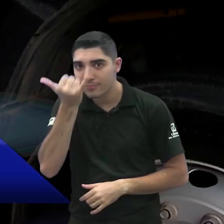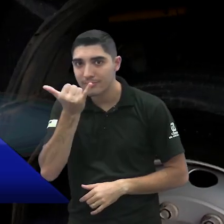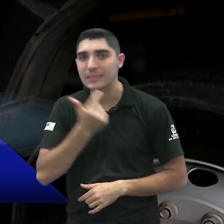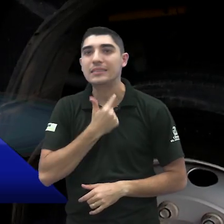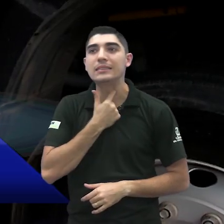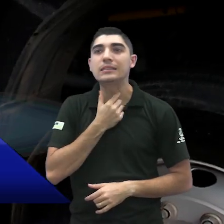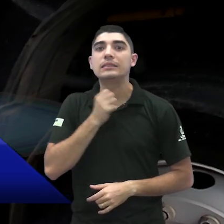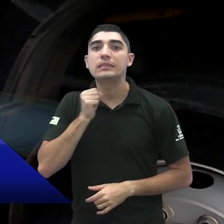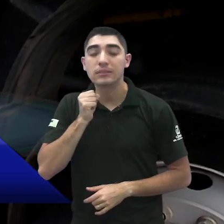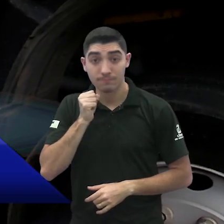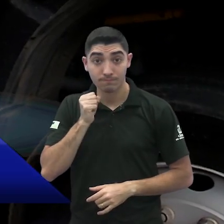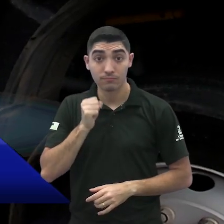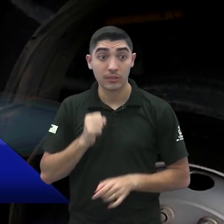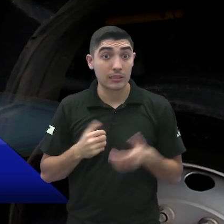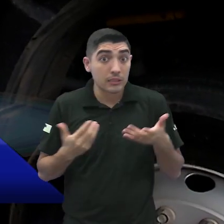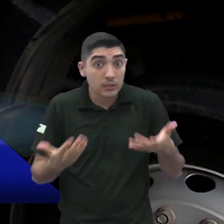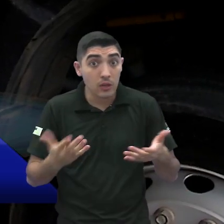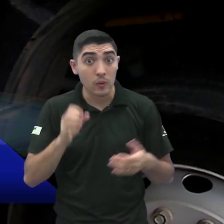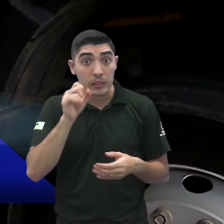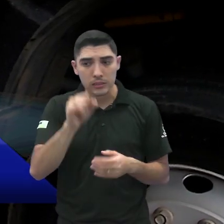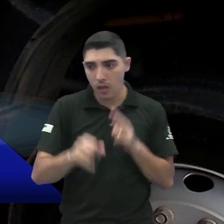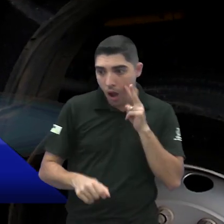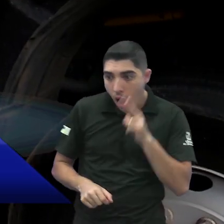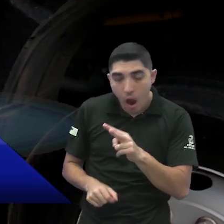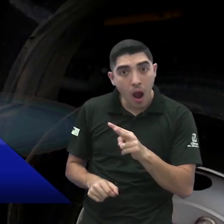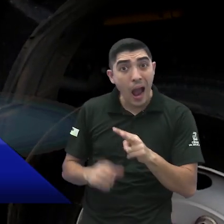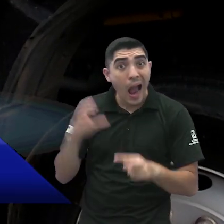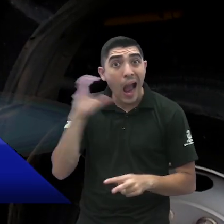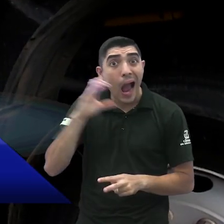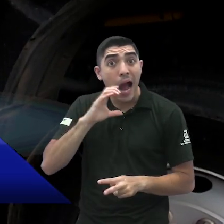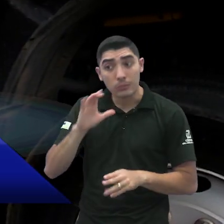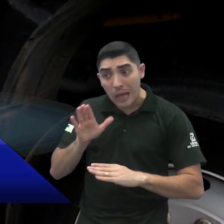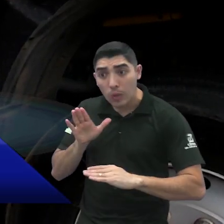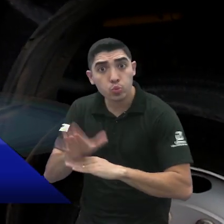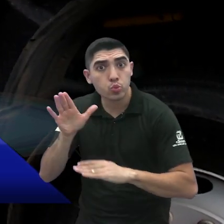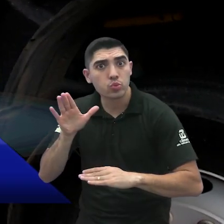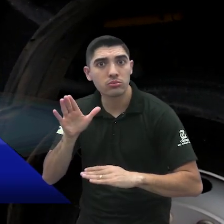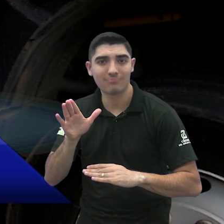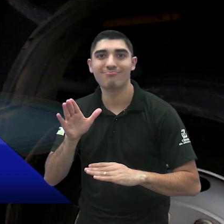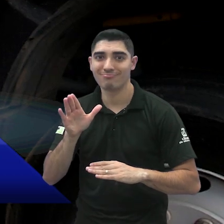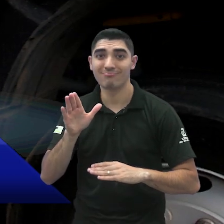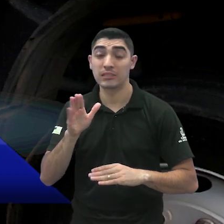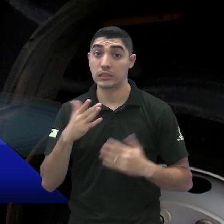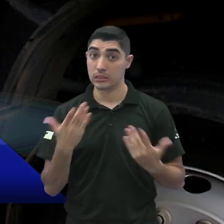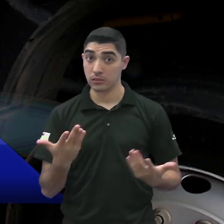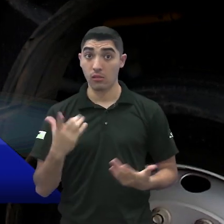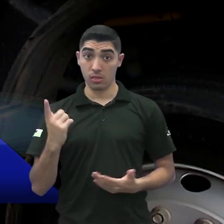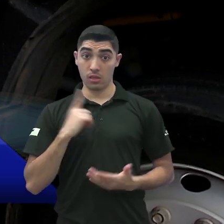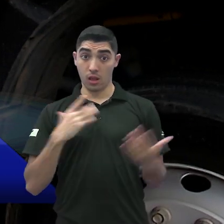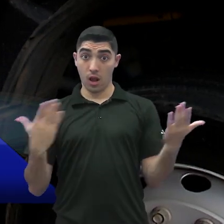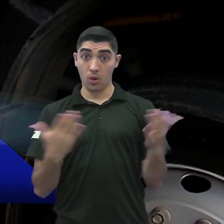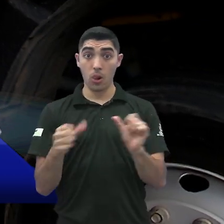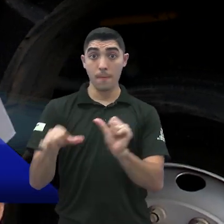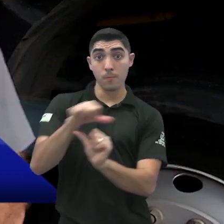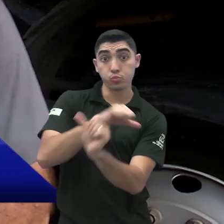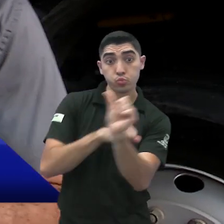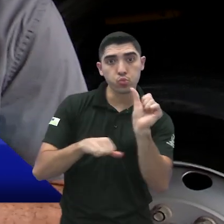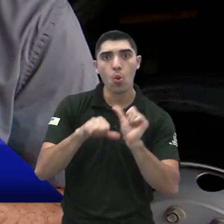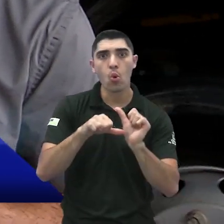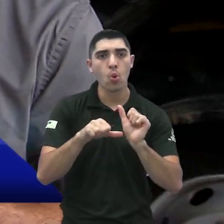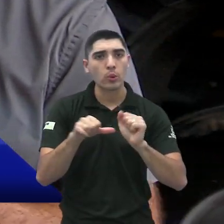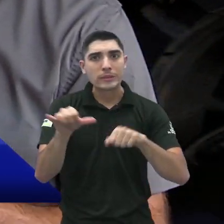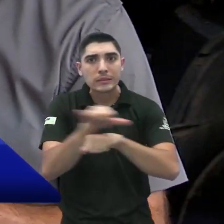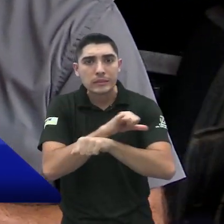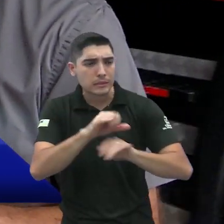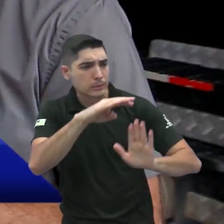nessas situações os primeiros socorros são muito importantes e essas diretrizes foram atualizadas. E para poder